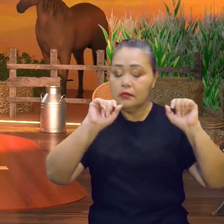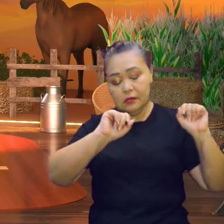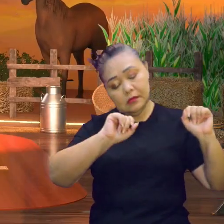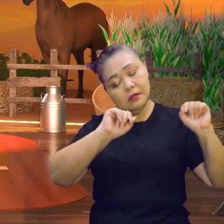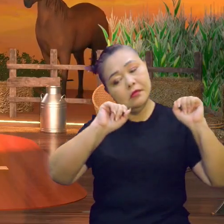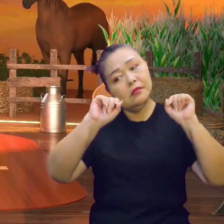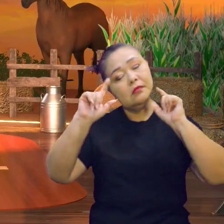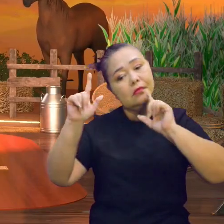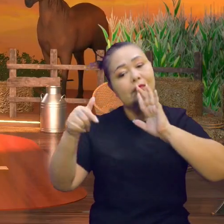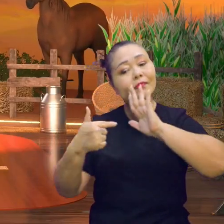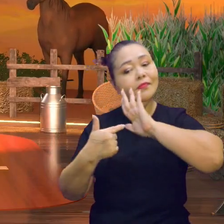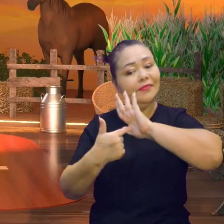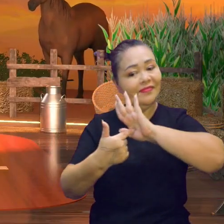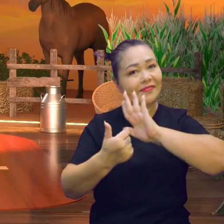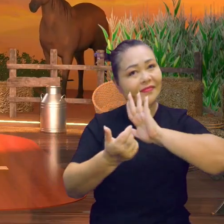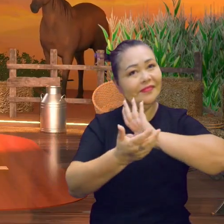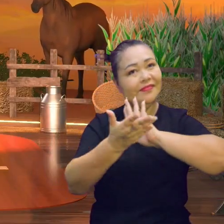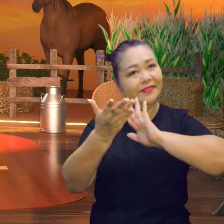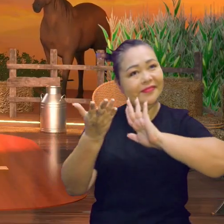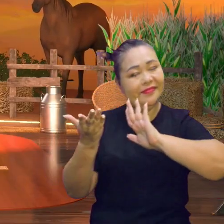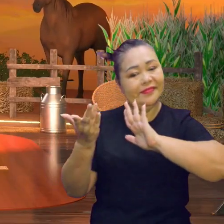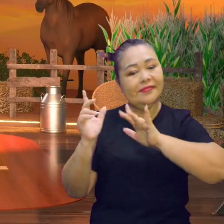aqui para vocês, nessa